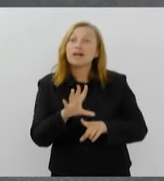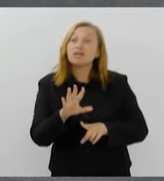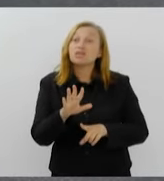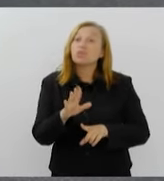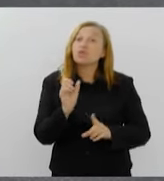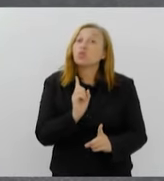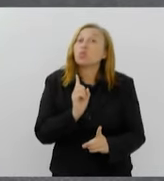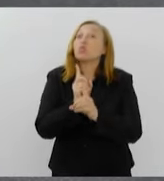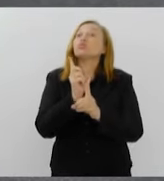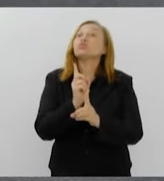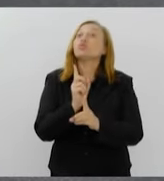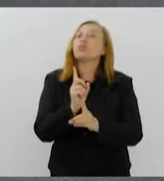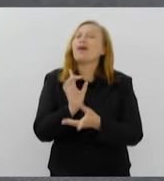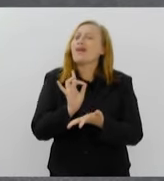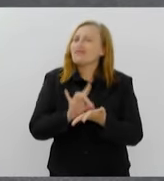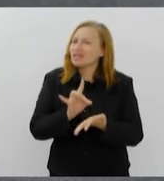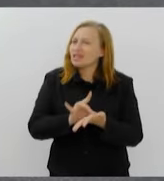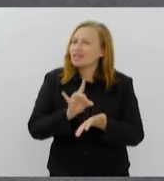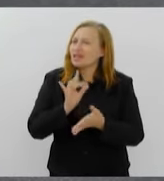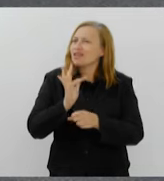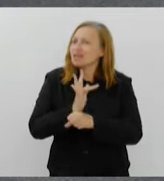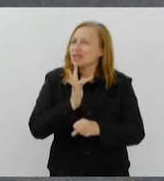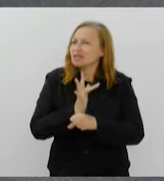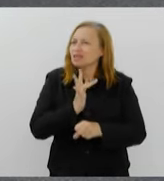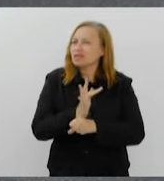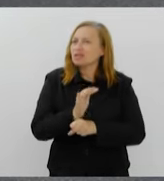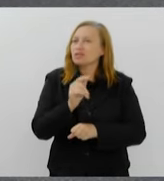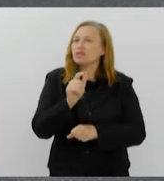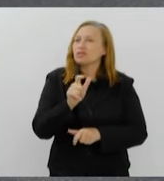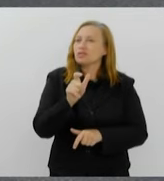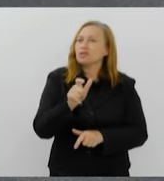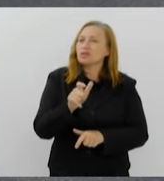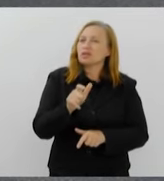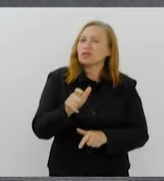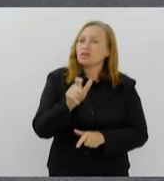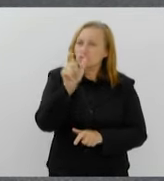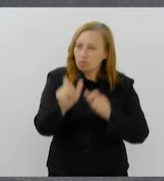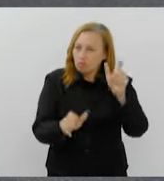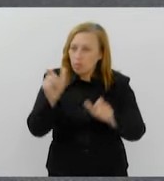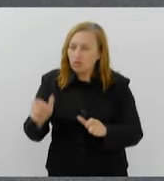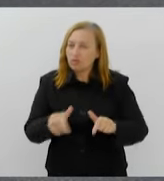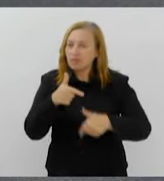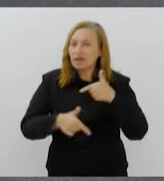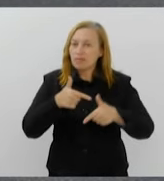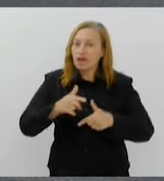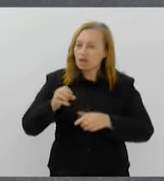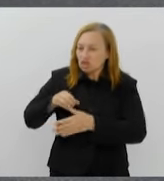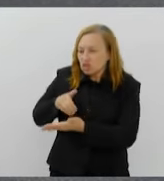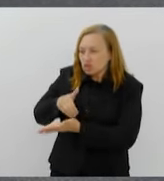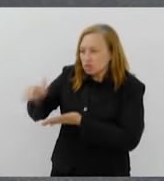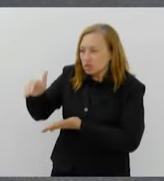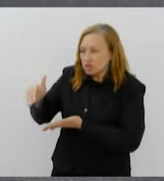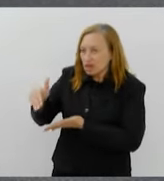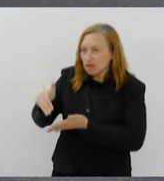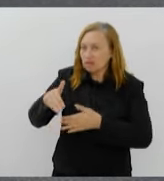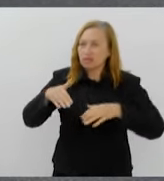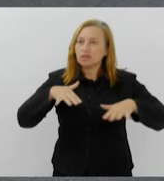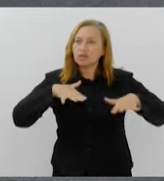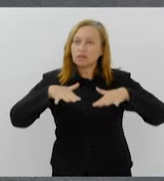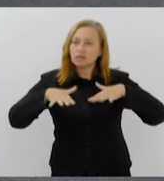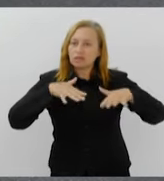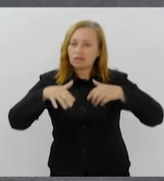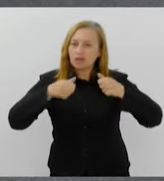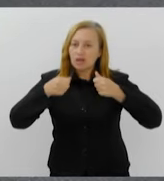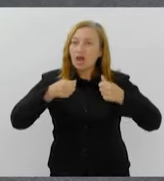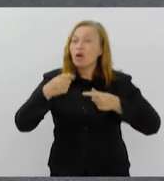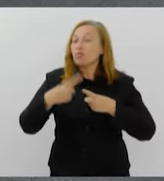encontrou a verdadeira resistência que são os trabalhadores de fato Que expulsaram da manifestação porque tentavam nos